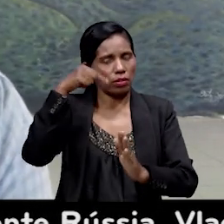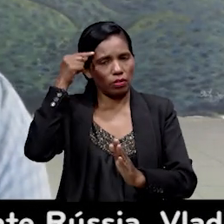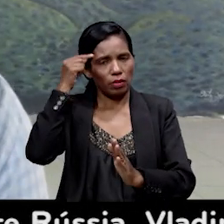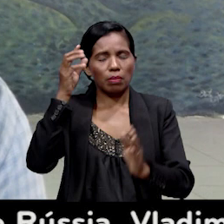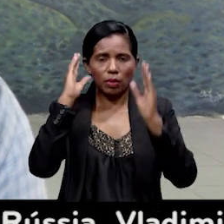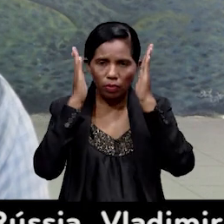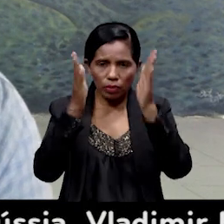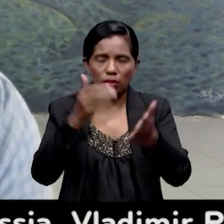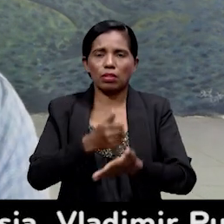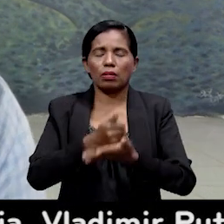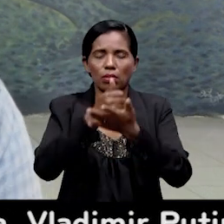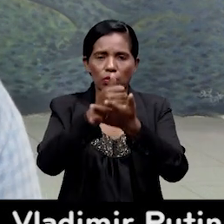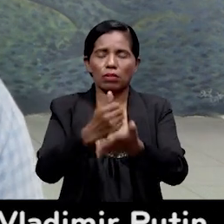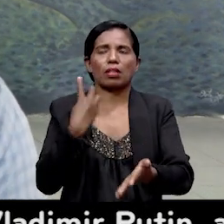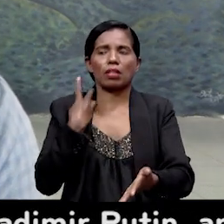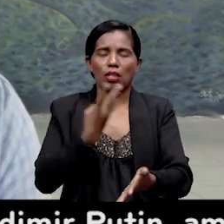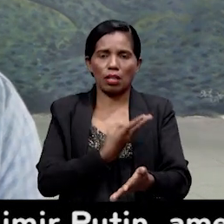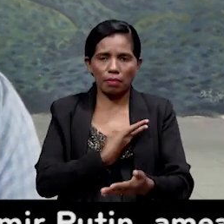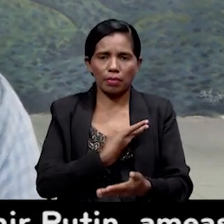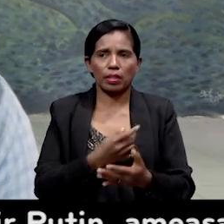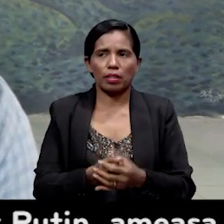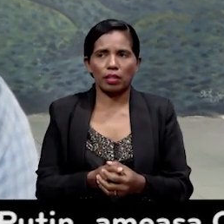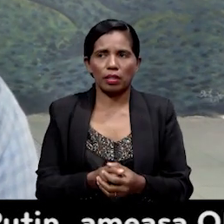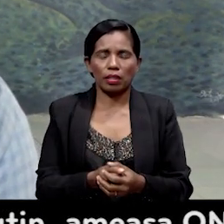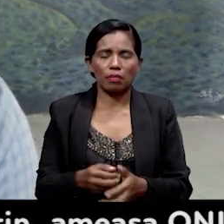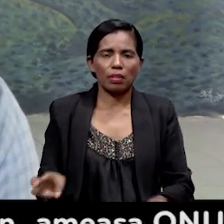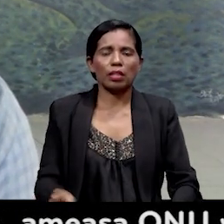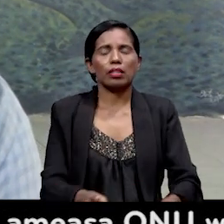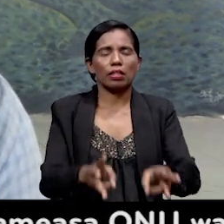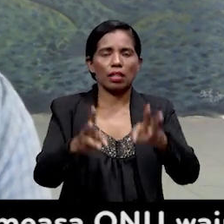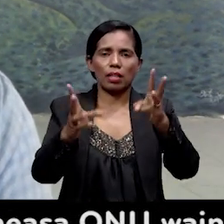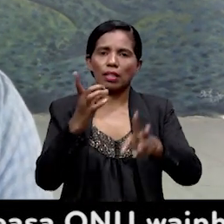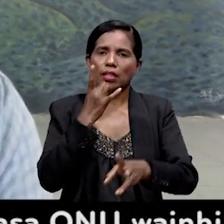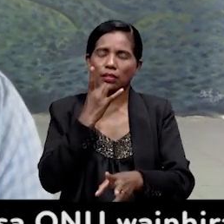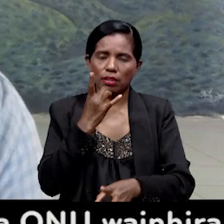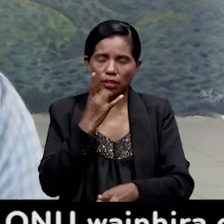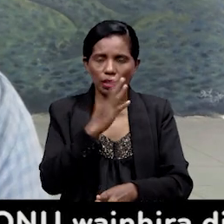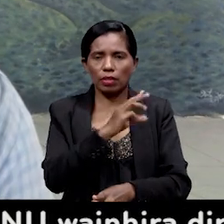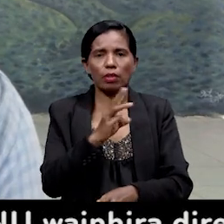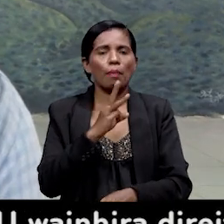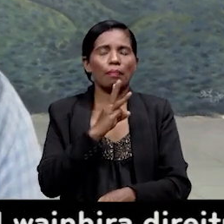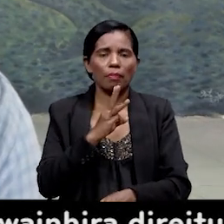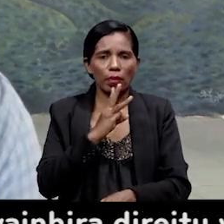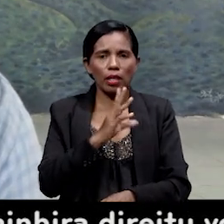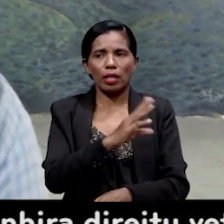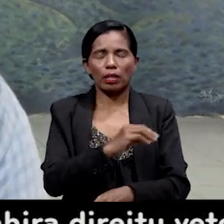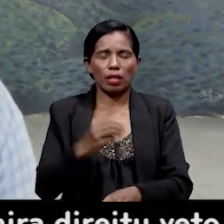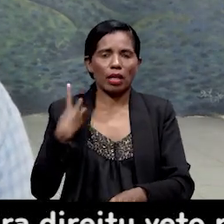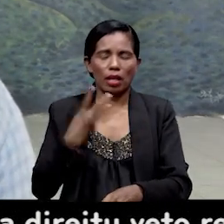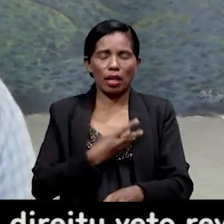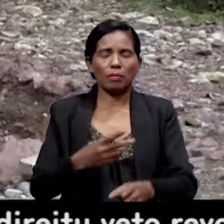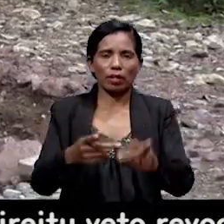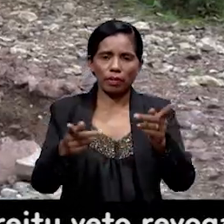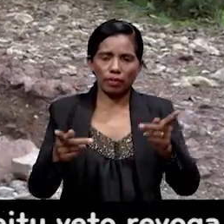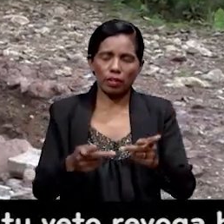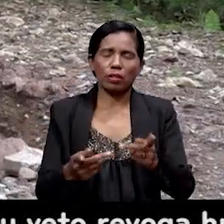o atenção, mas a mi enia estrada, eletricidade, be ba a mi be área rural